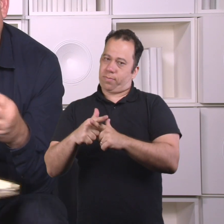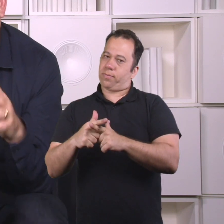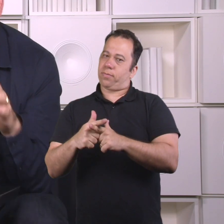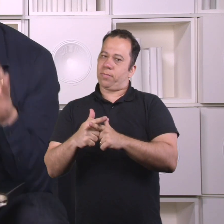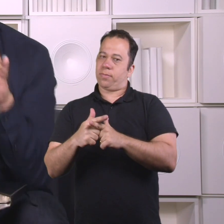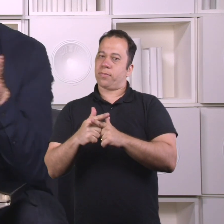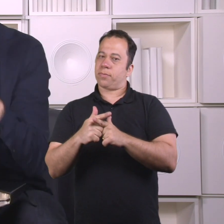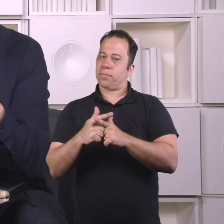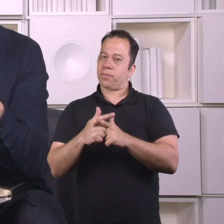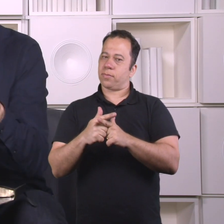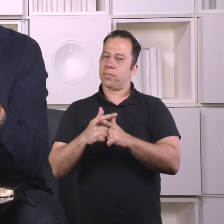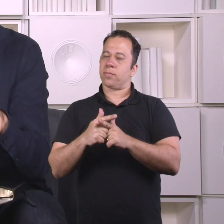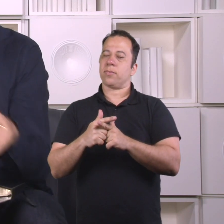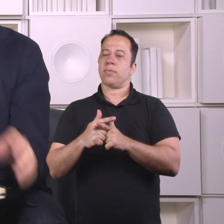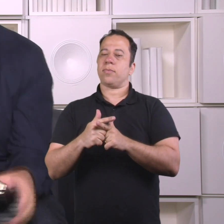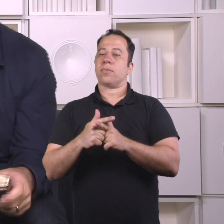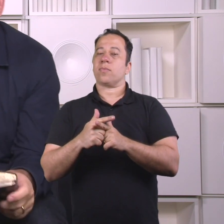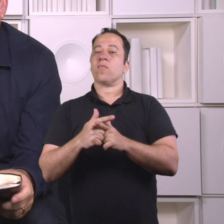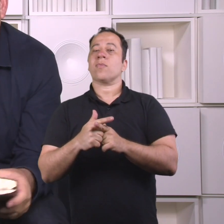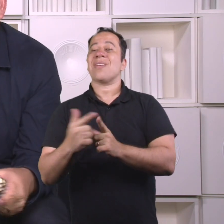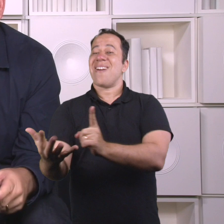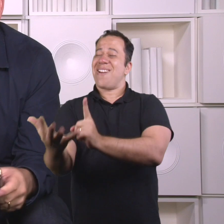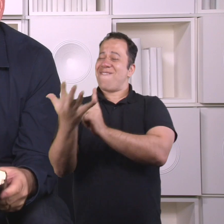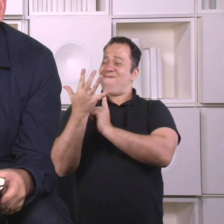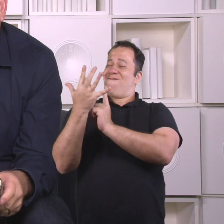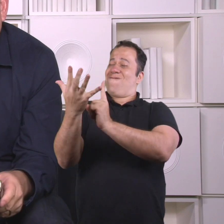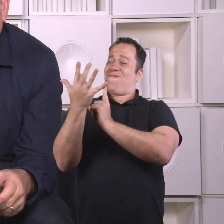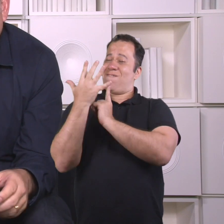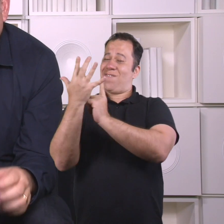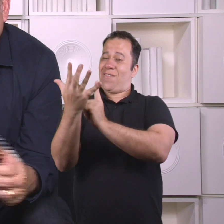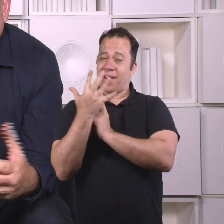gente, debaixo da influência de uma potestade, a gente